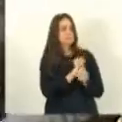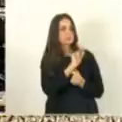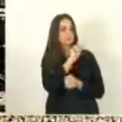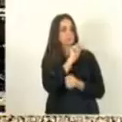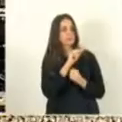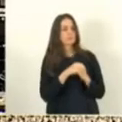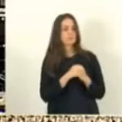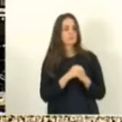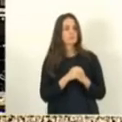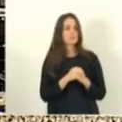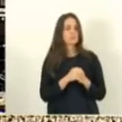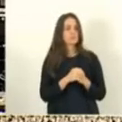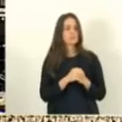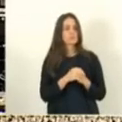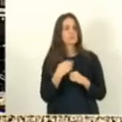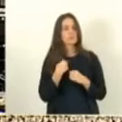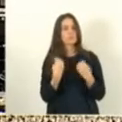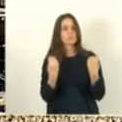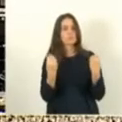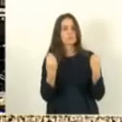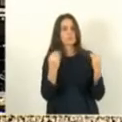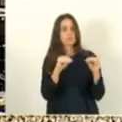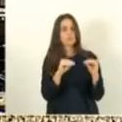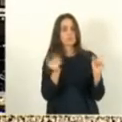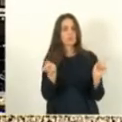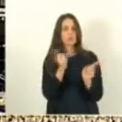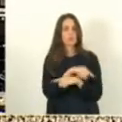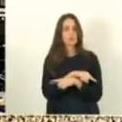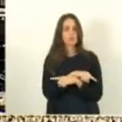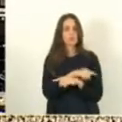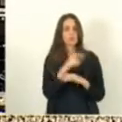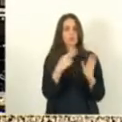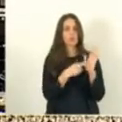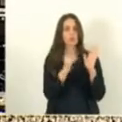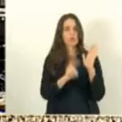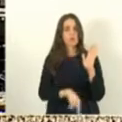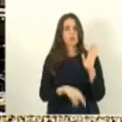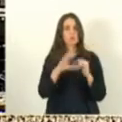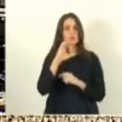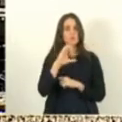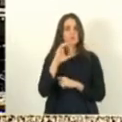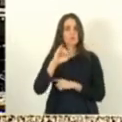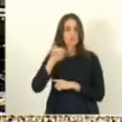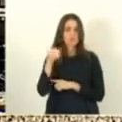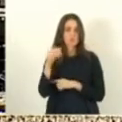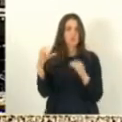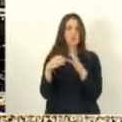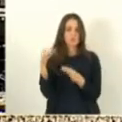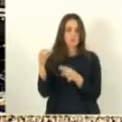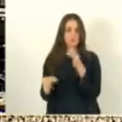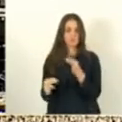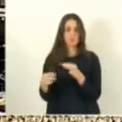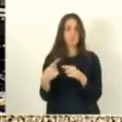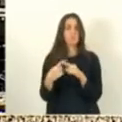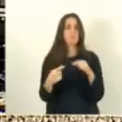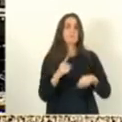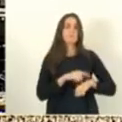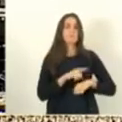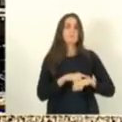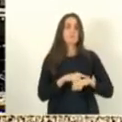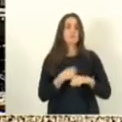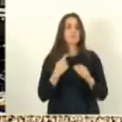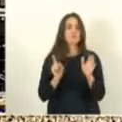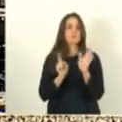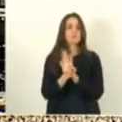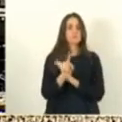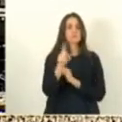amparo aqui. Estou colocando, alterando o relator da CCJ, porque ele está no prazo, mas eu quero consultar